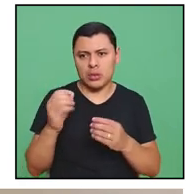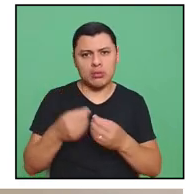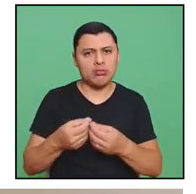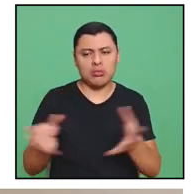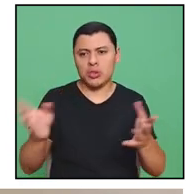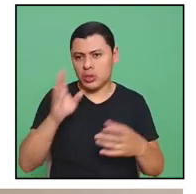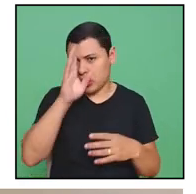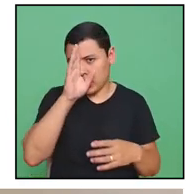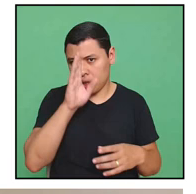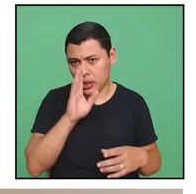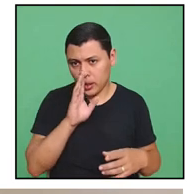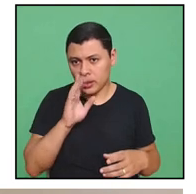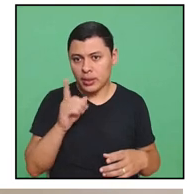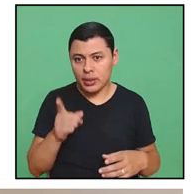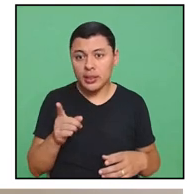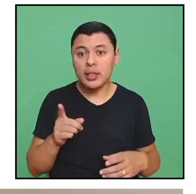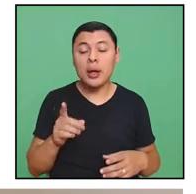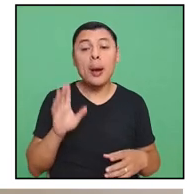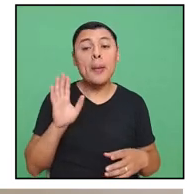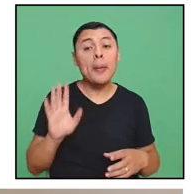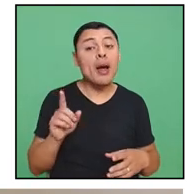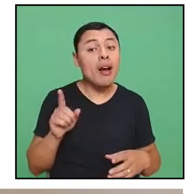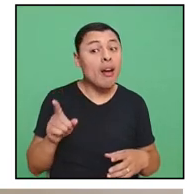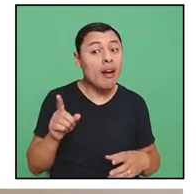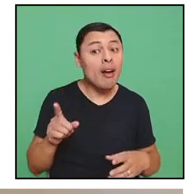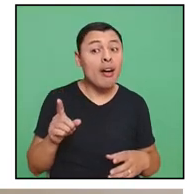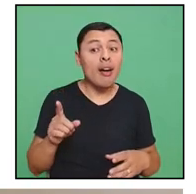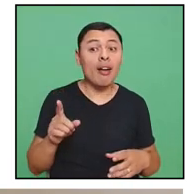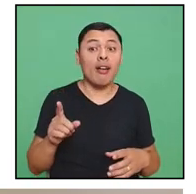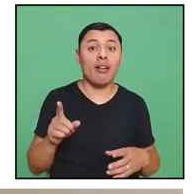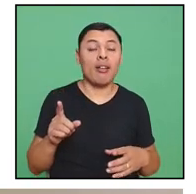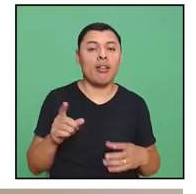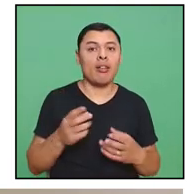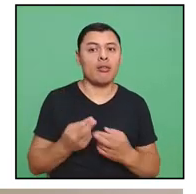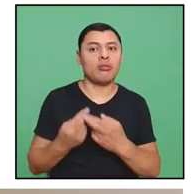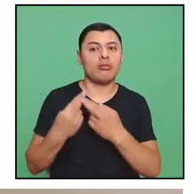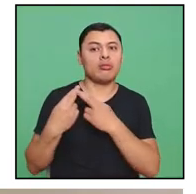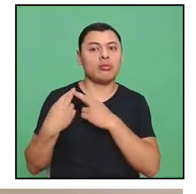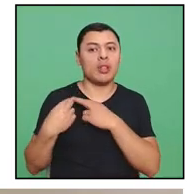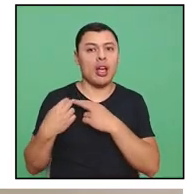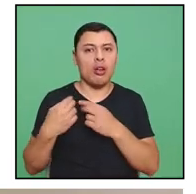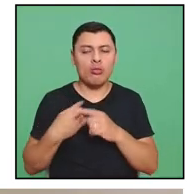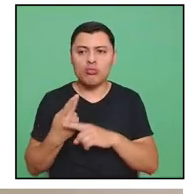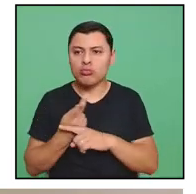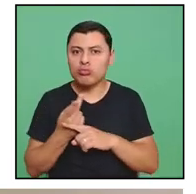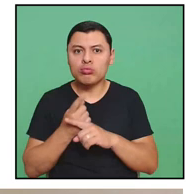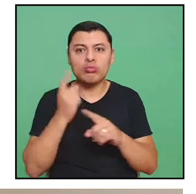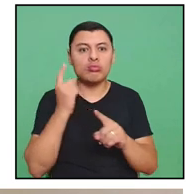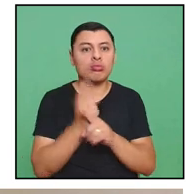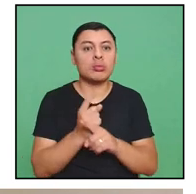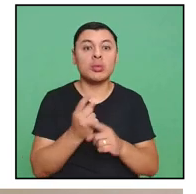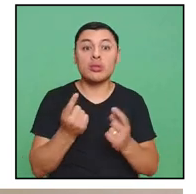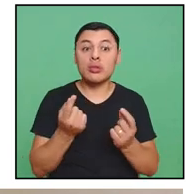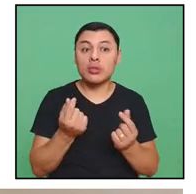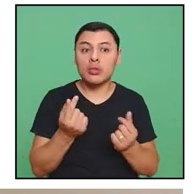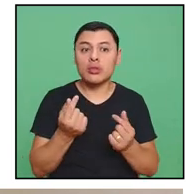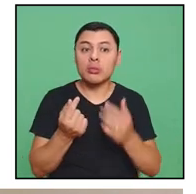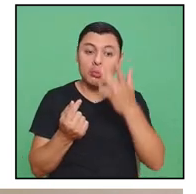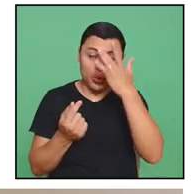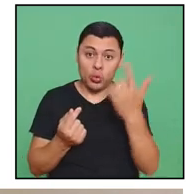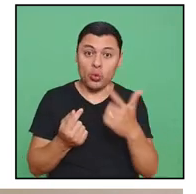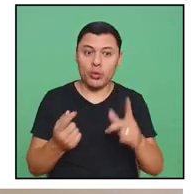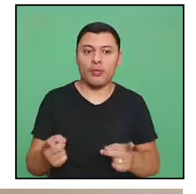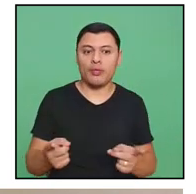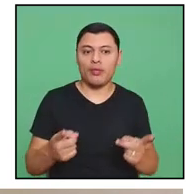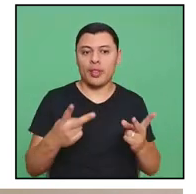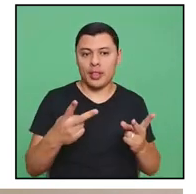graça, mas ele ao mesmo tempo delega a descoberta de preço para terceiros, ou seja, a partir